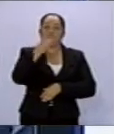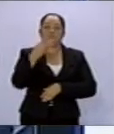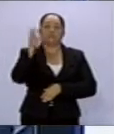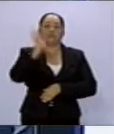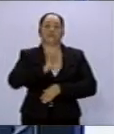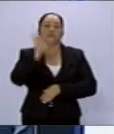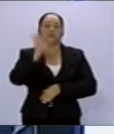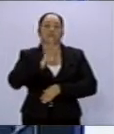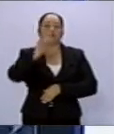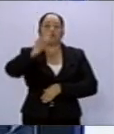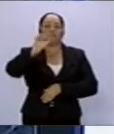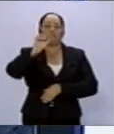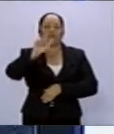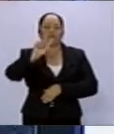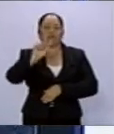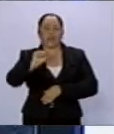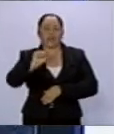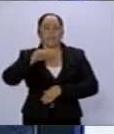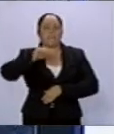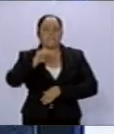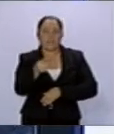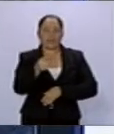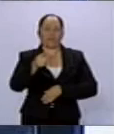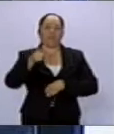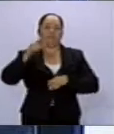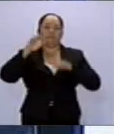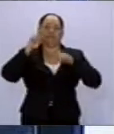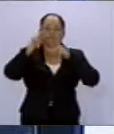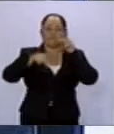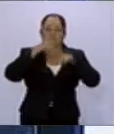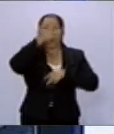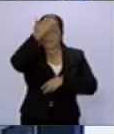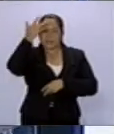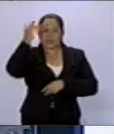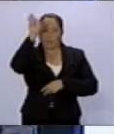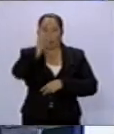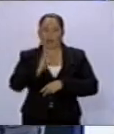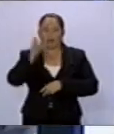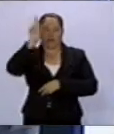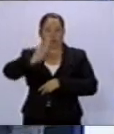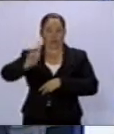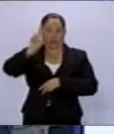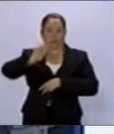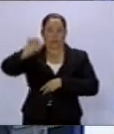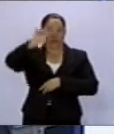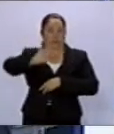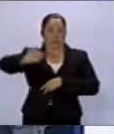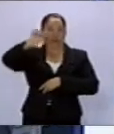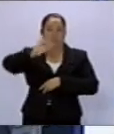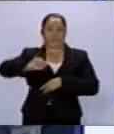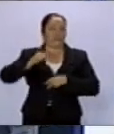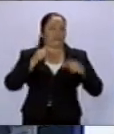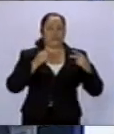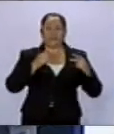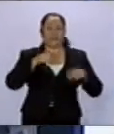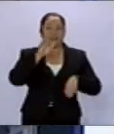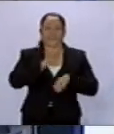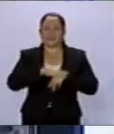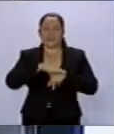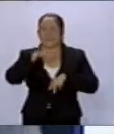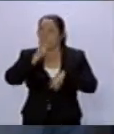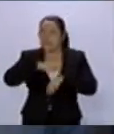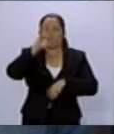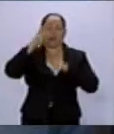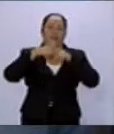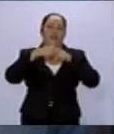por 10 mil habitantes quando nós correlacionamos com a Espanha com Portugal com a argentino com Uruguai Que Tem situações de o dobro de médico proporcional